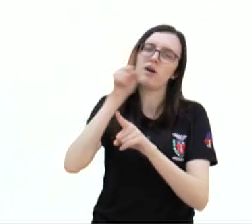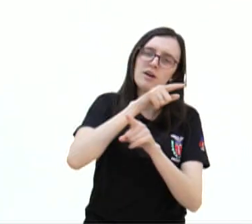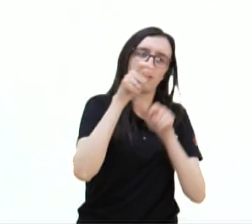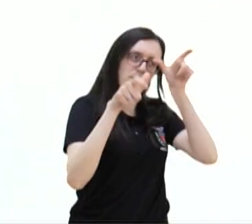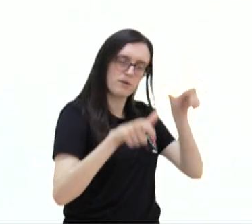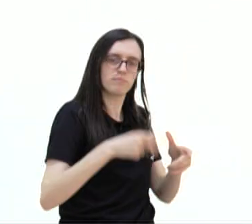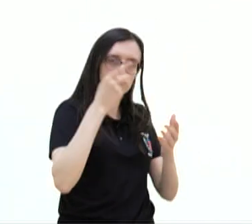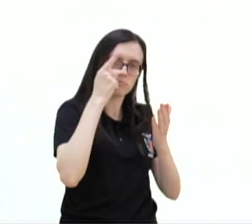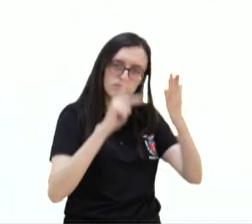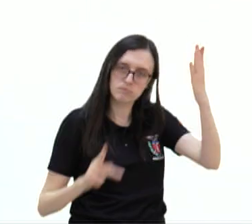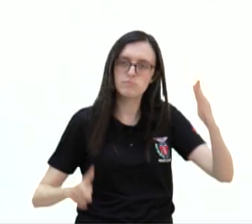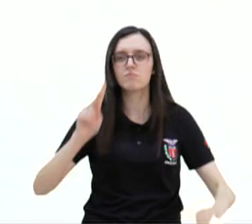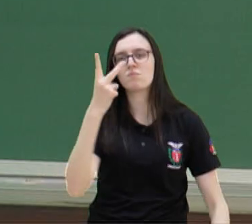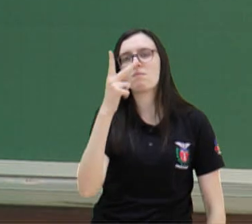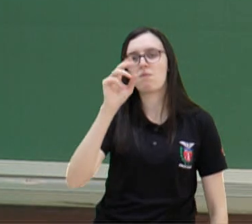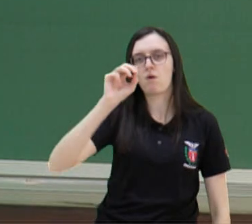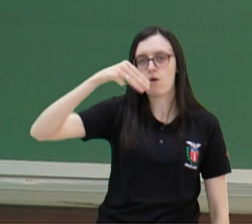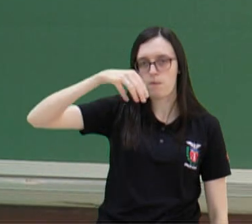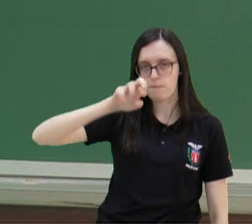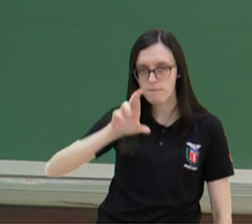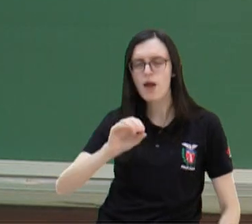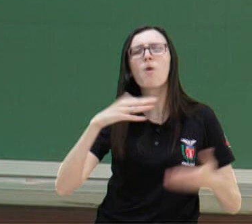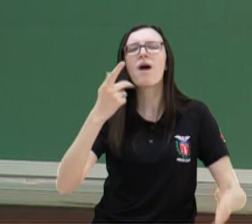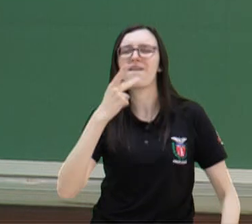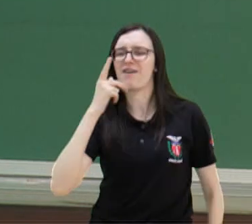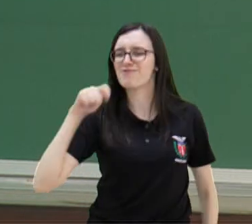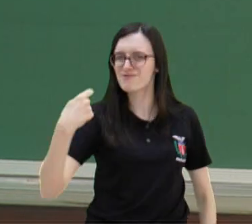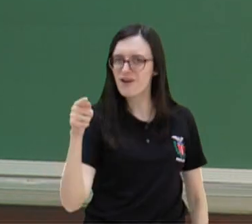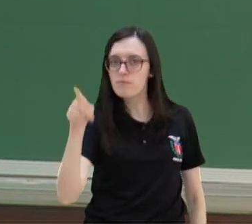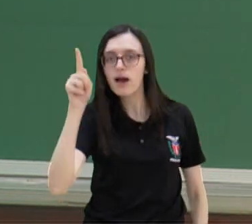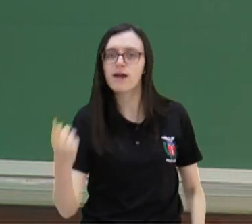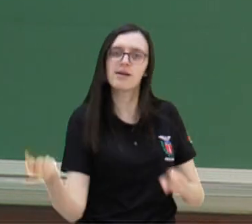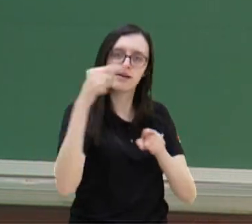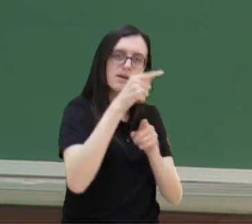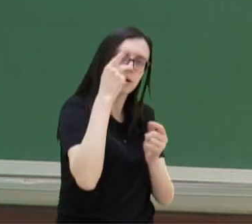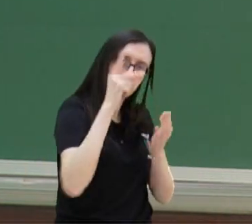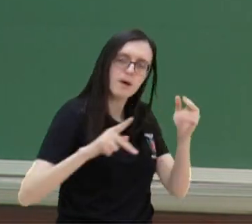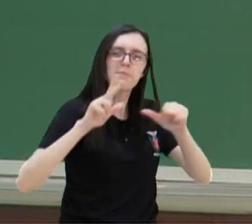épico Homero. Então, quando a gente diz do período homérico, é uma referência ao poeta por causa